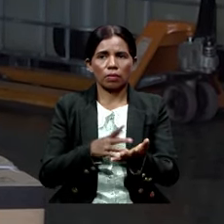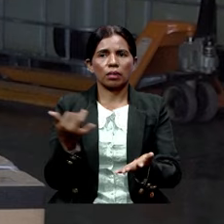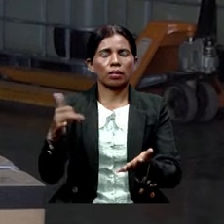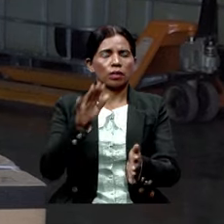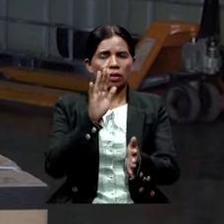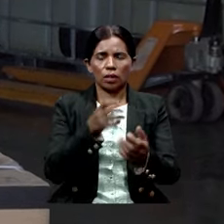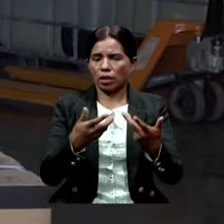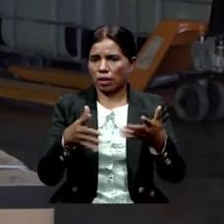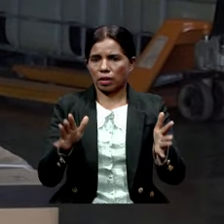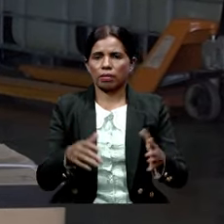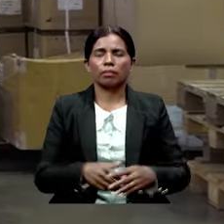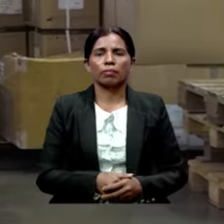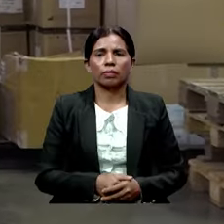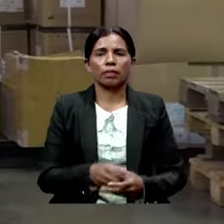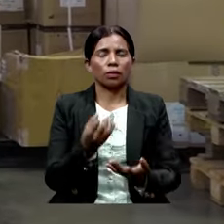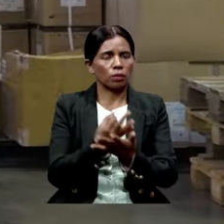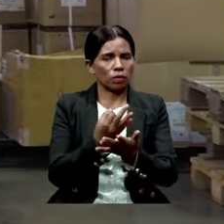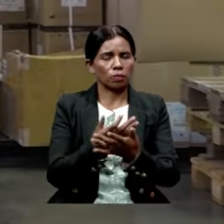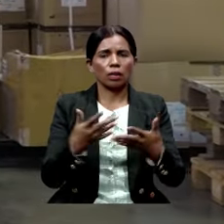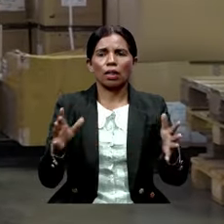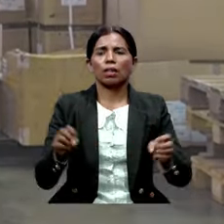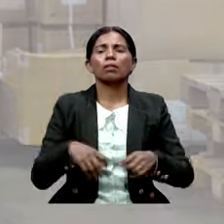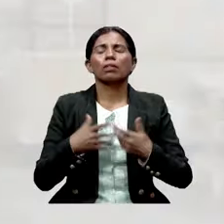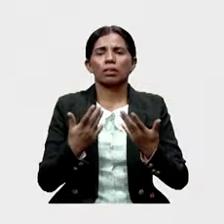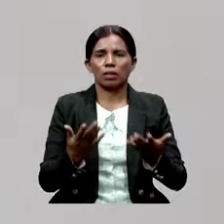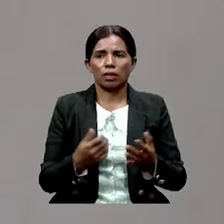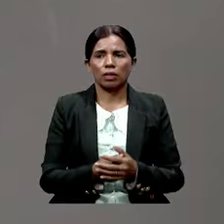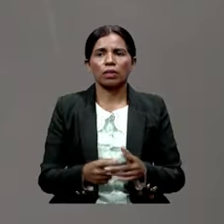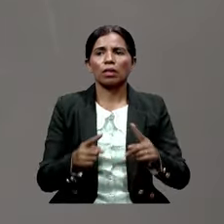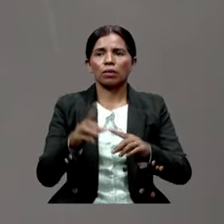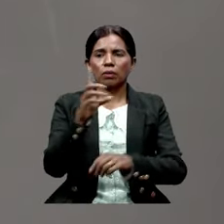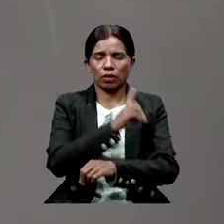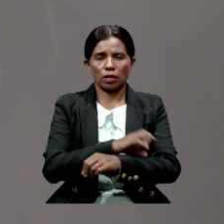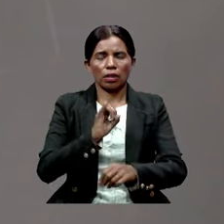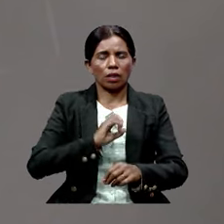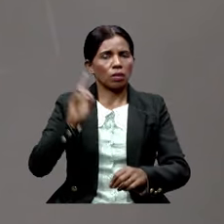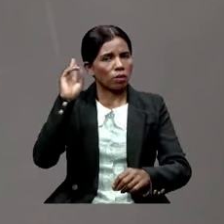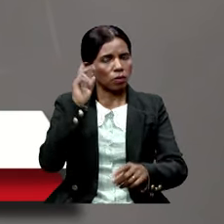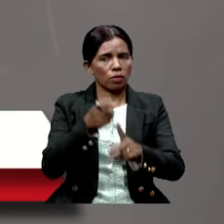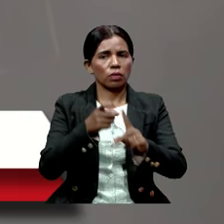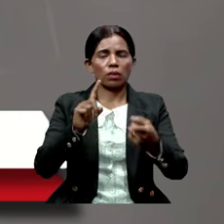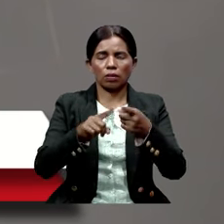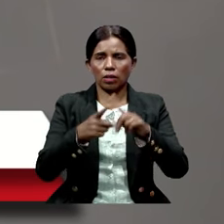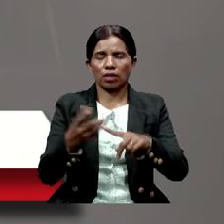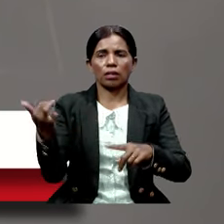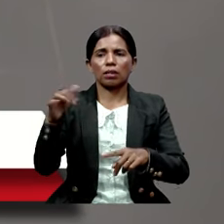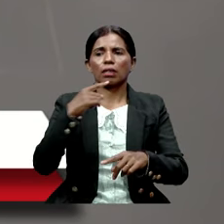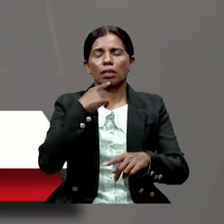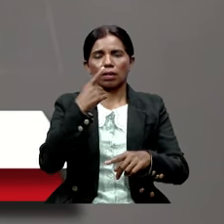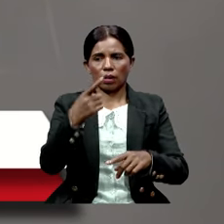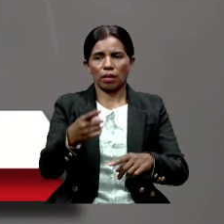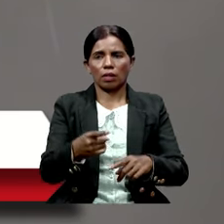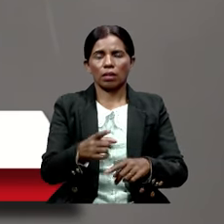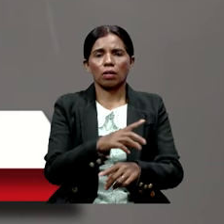teves ona. Osa makala iha kan usa. Ohi haurona husi kolega sir husi sorin hata tete yang katak